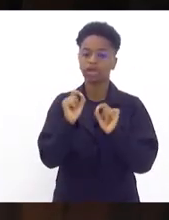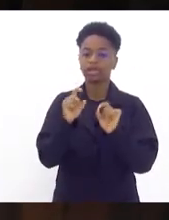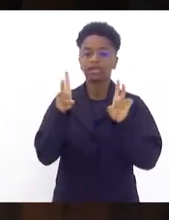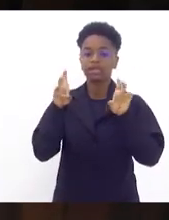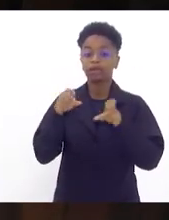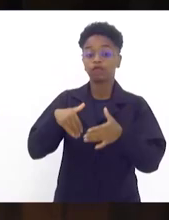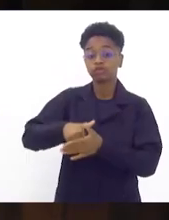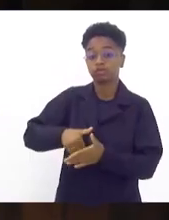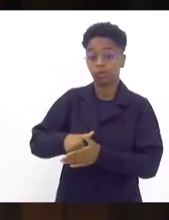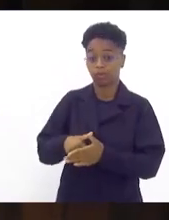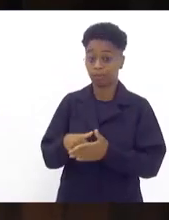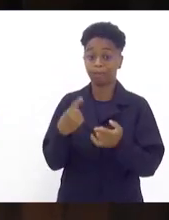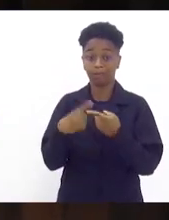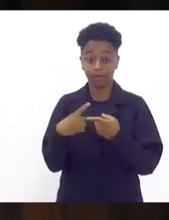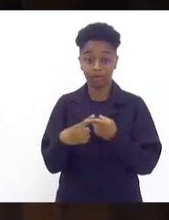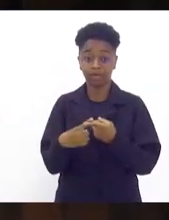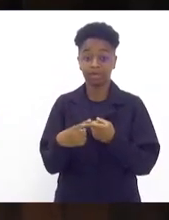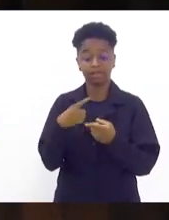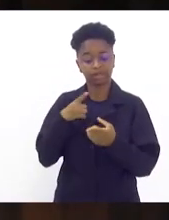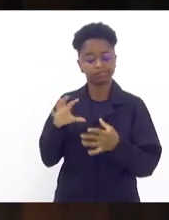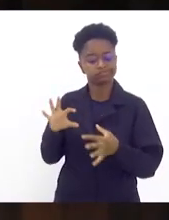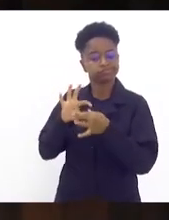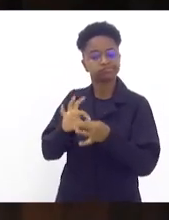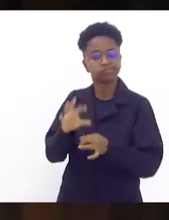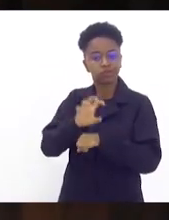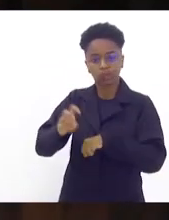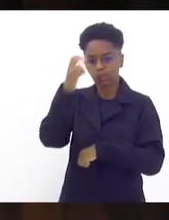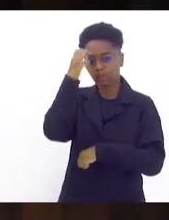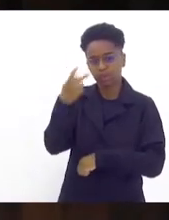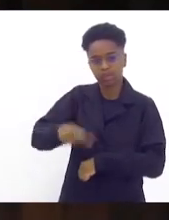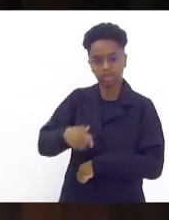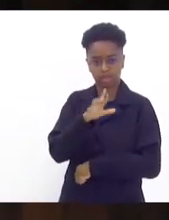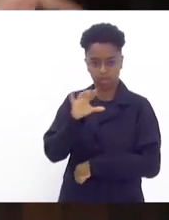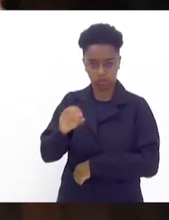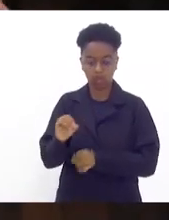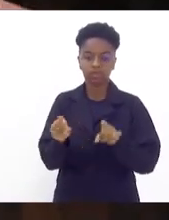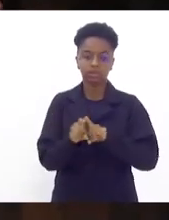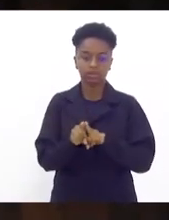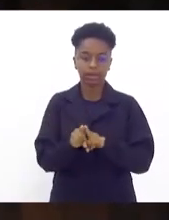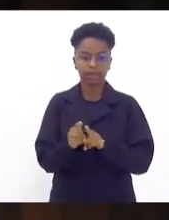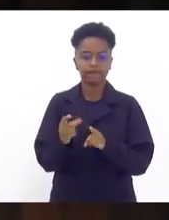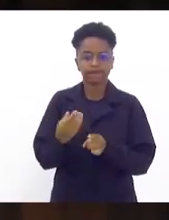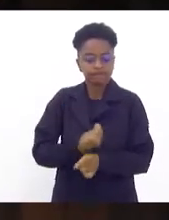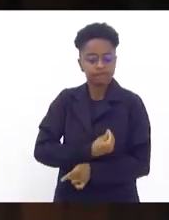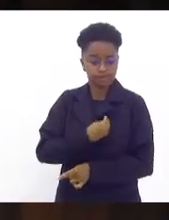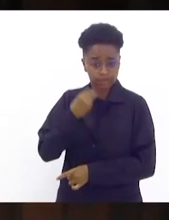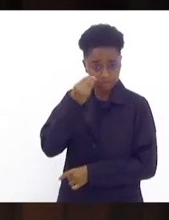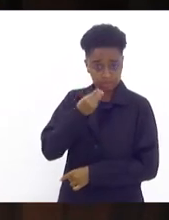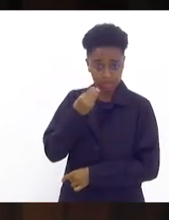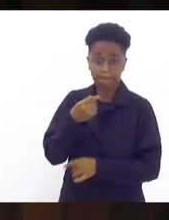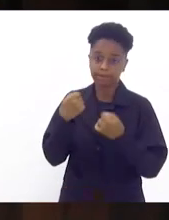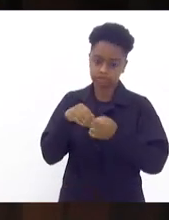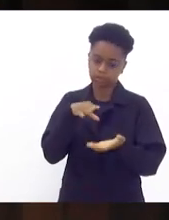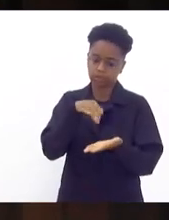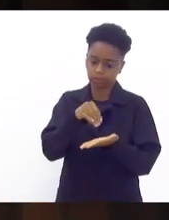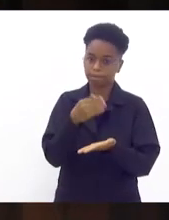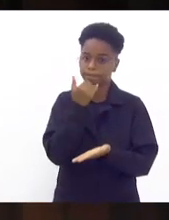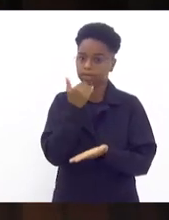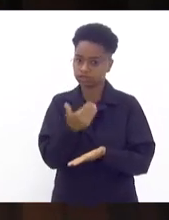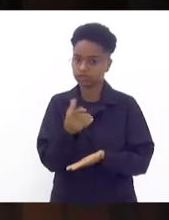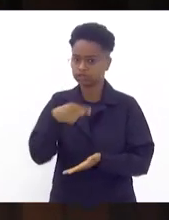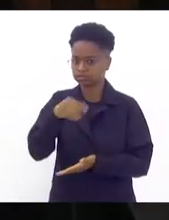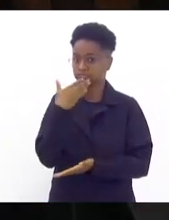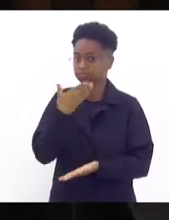futebol. Porque isso faz parte da cultura do povo carioca. E enfrentar essa realidade, pegue a cópia do contrato, você vai ficar